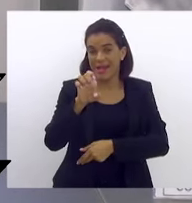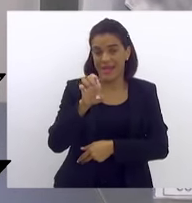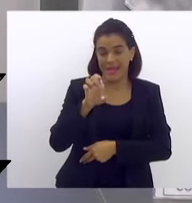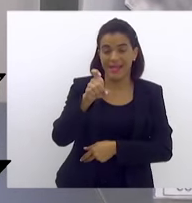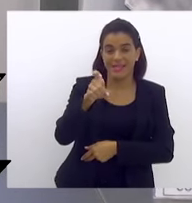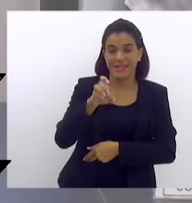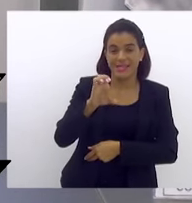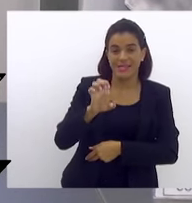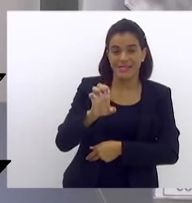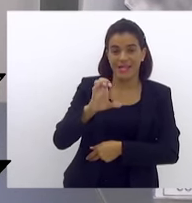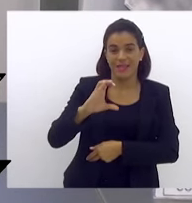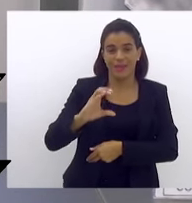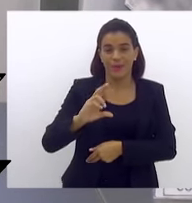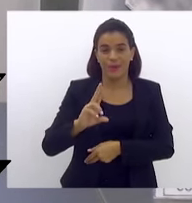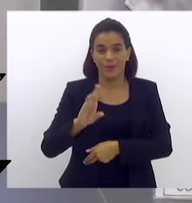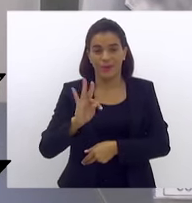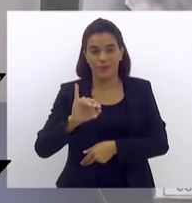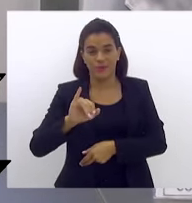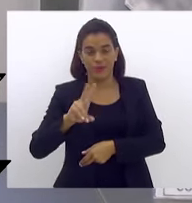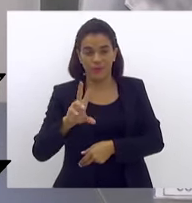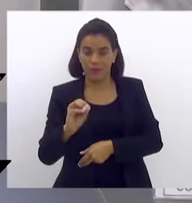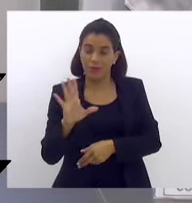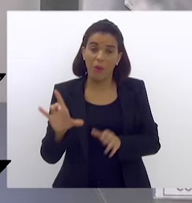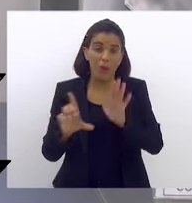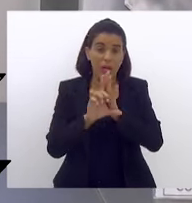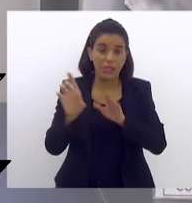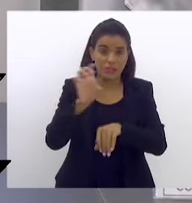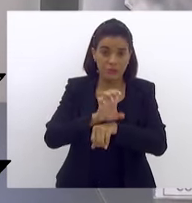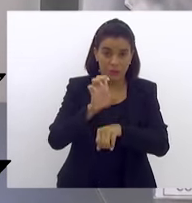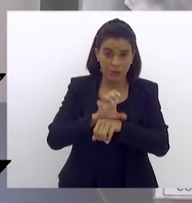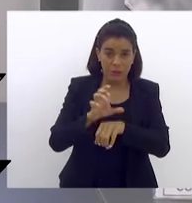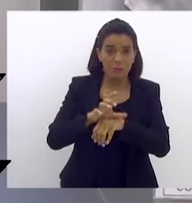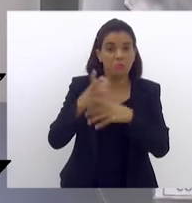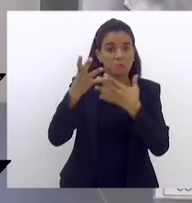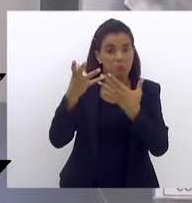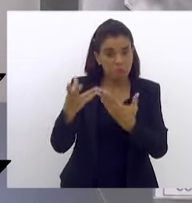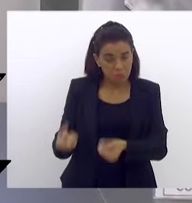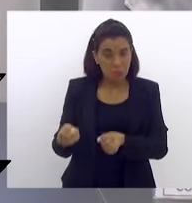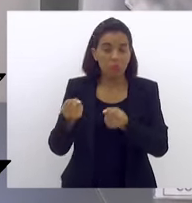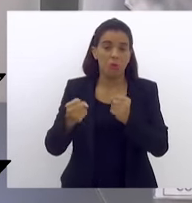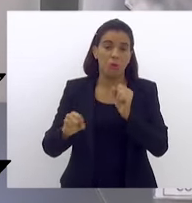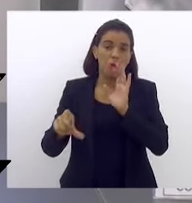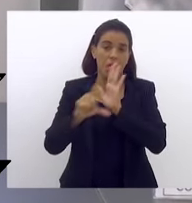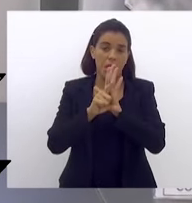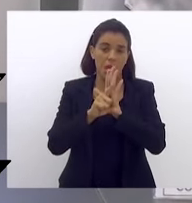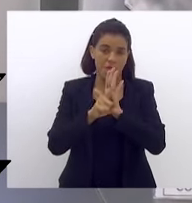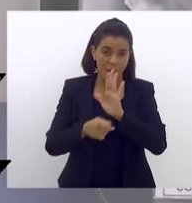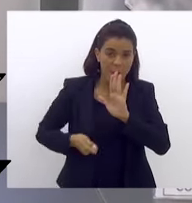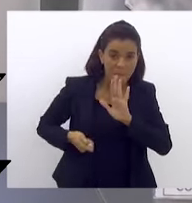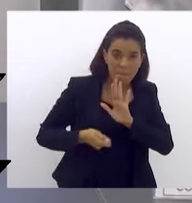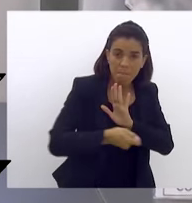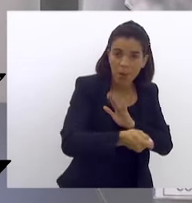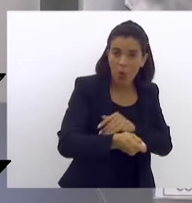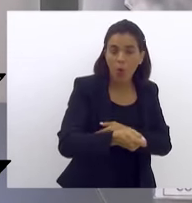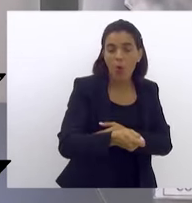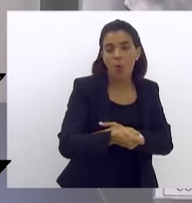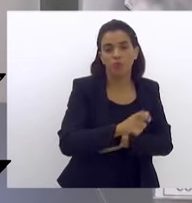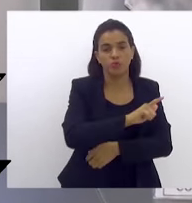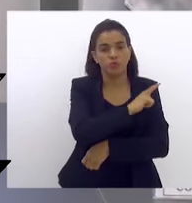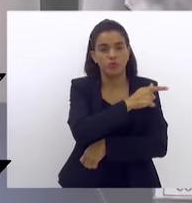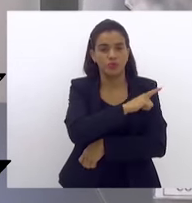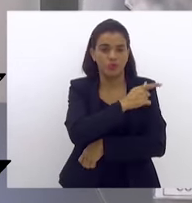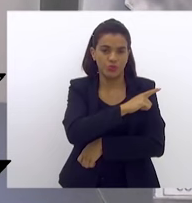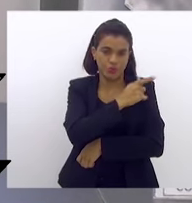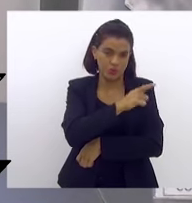adoção de política S Pois é mas uma lei estadual que adota po vai impor coi ao gestor adoção